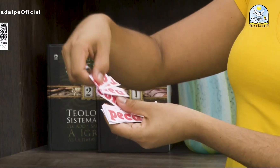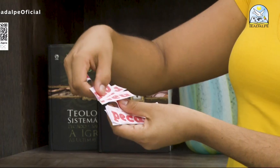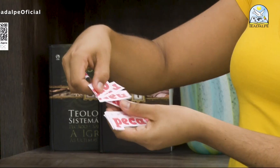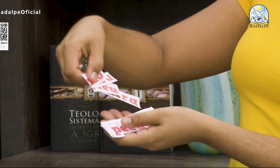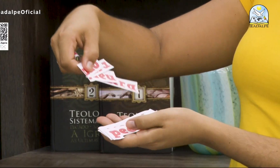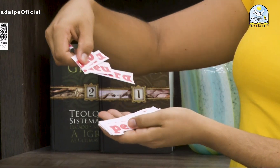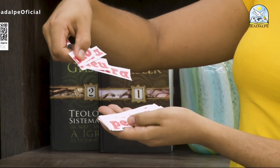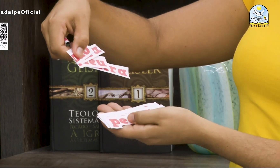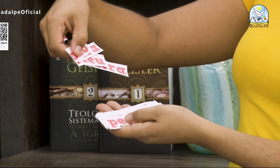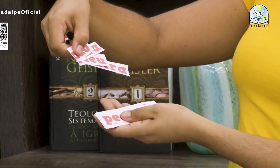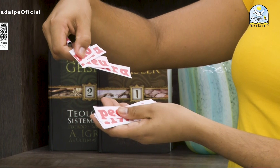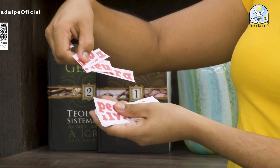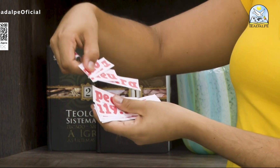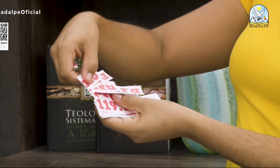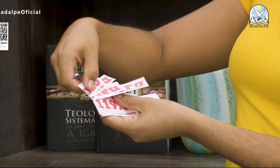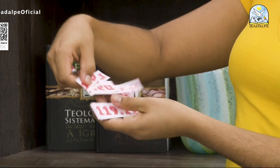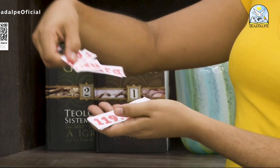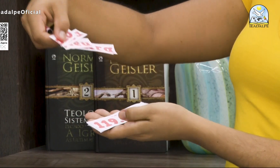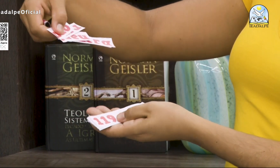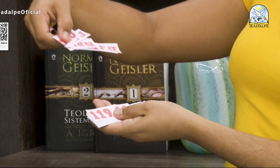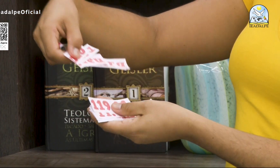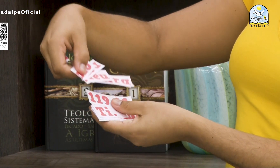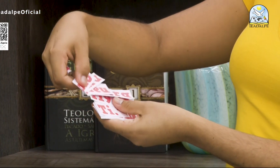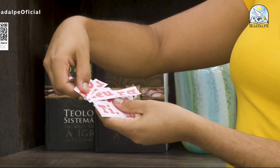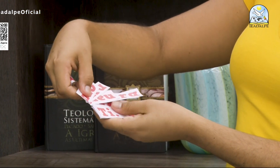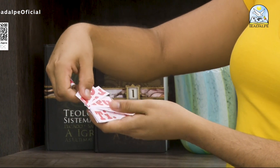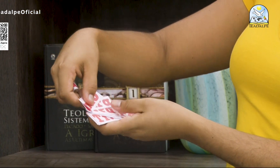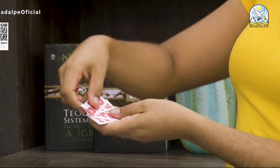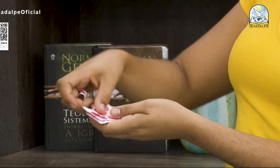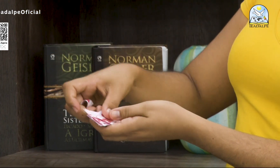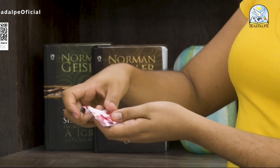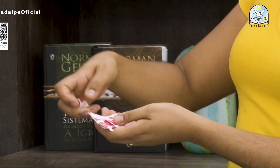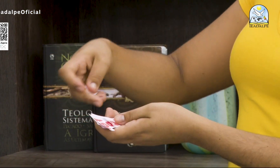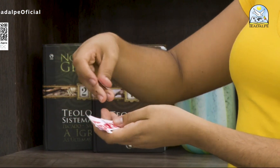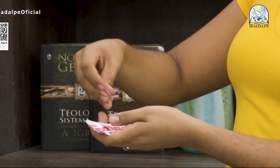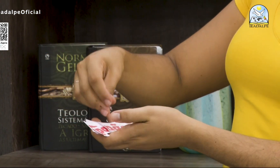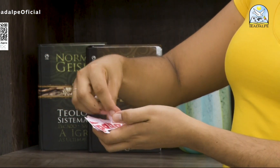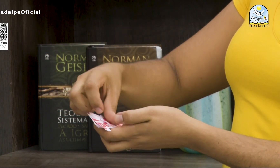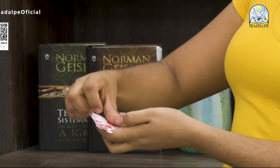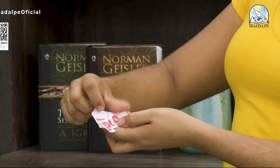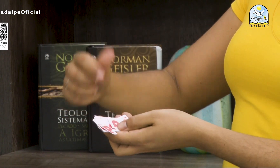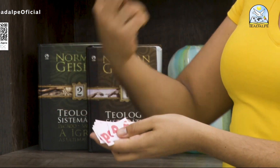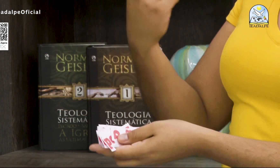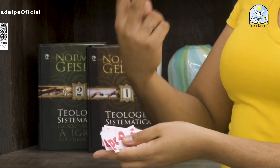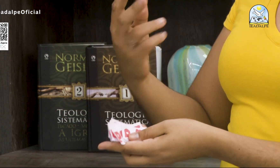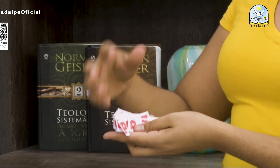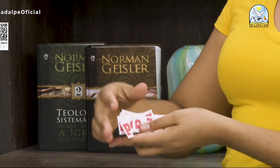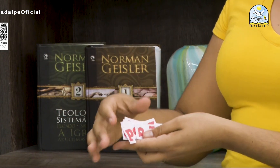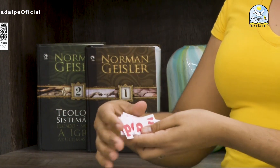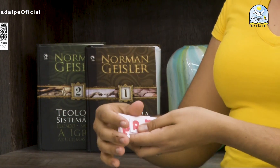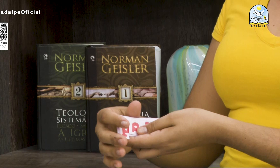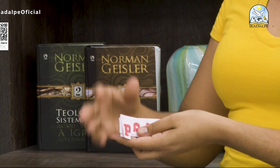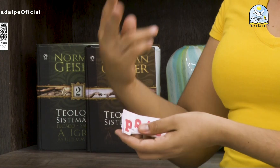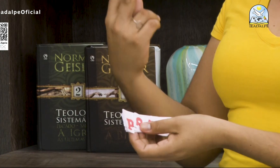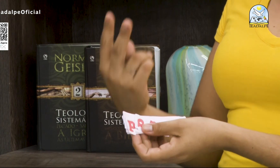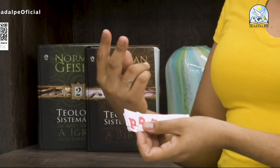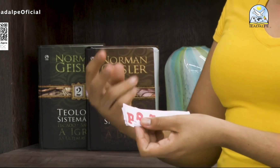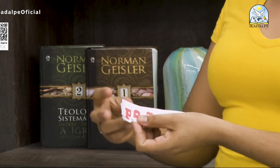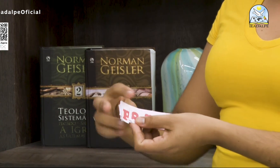pedacinhos aqui, ó. Tá vendo? Vários pedacinhos. Você pode fazer dois desse. Divide a